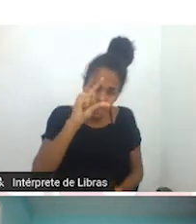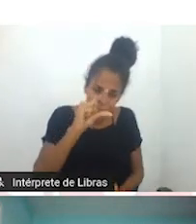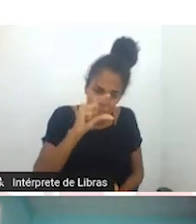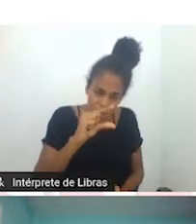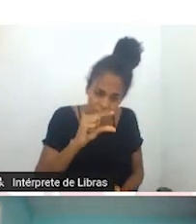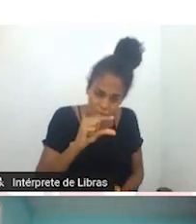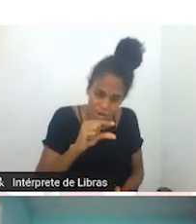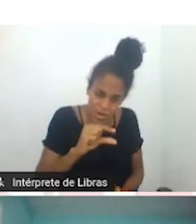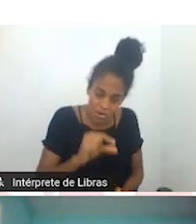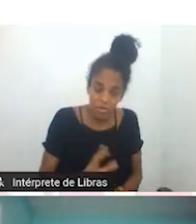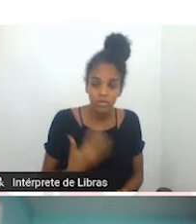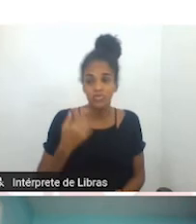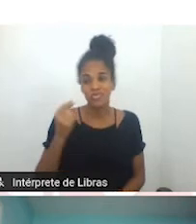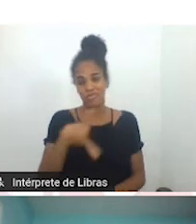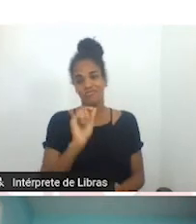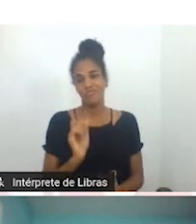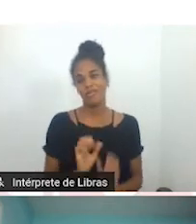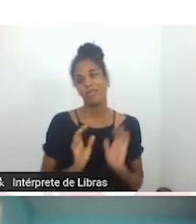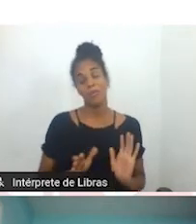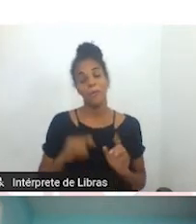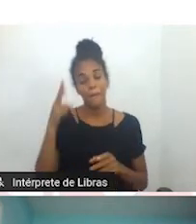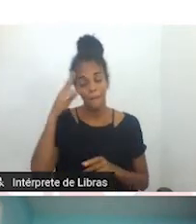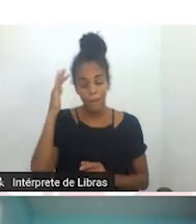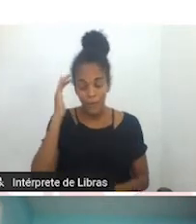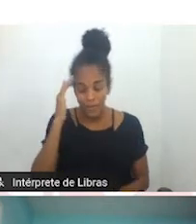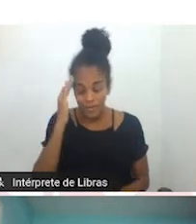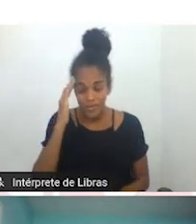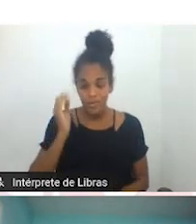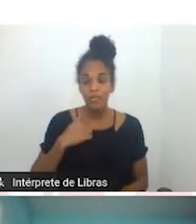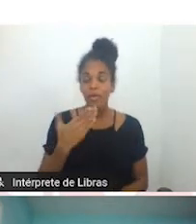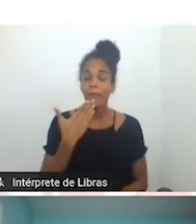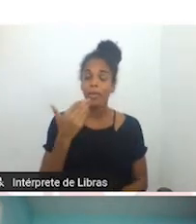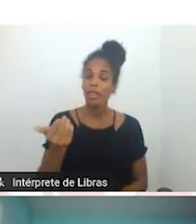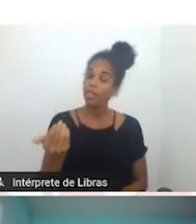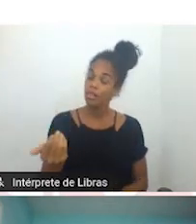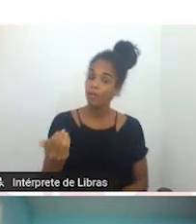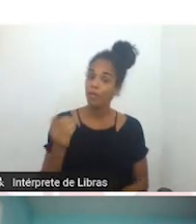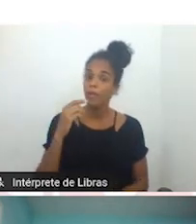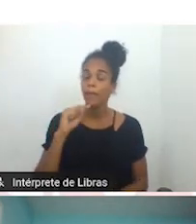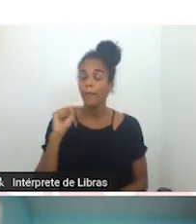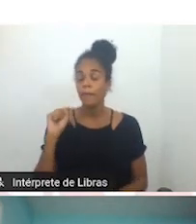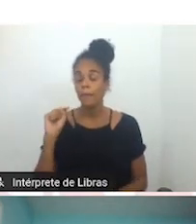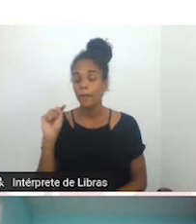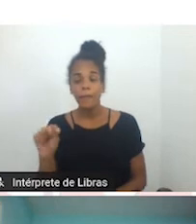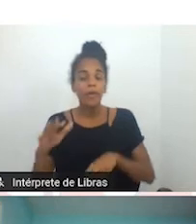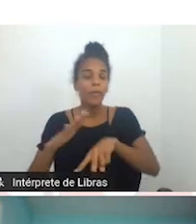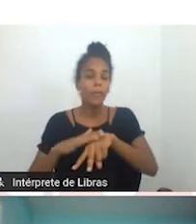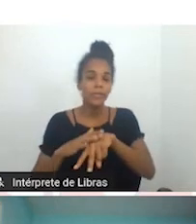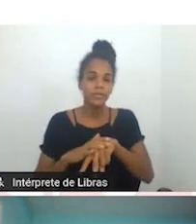no paciente. Mas, em geral, a recomendação é para não abusar, para que não contamine a equipe. Pode